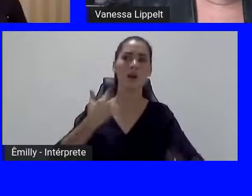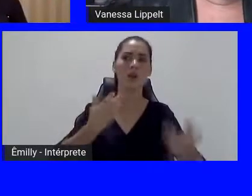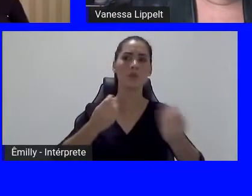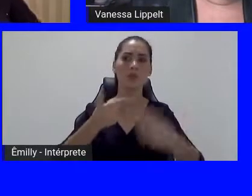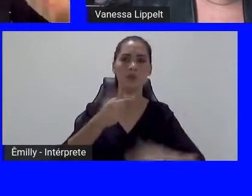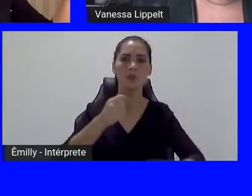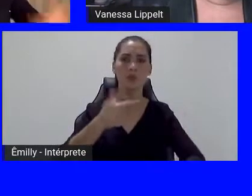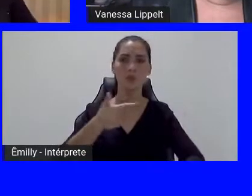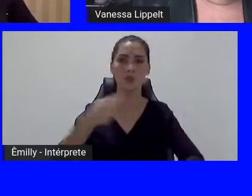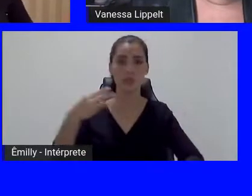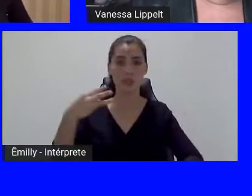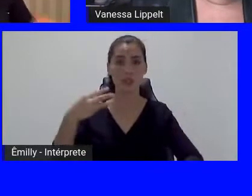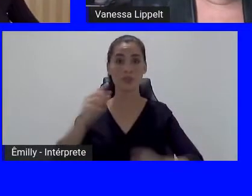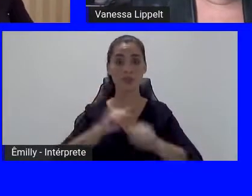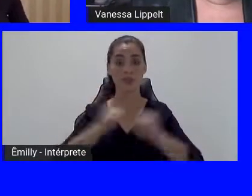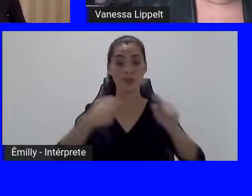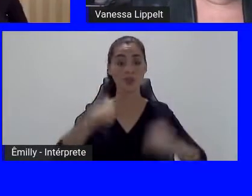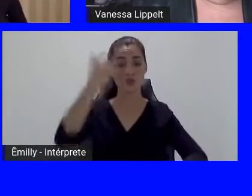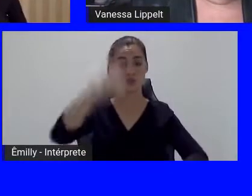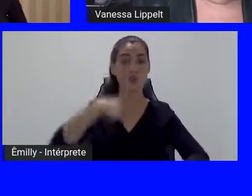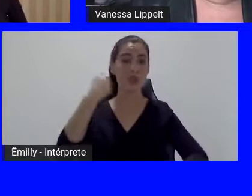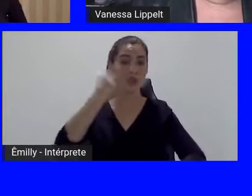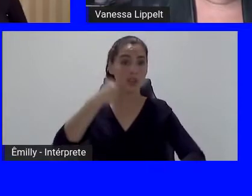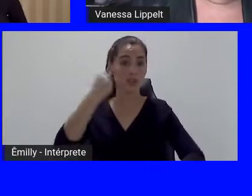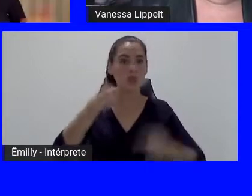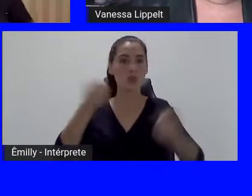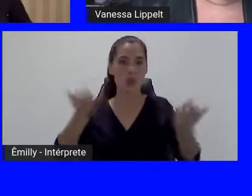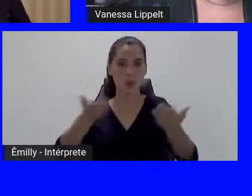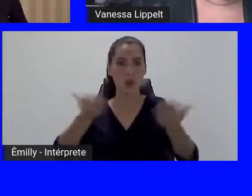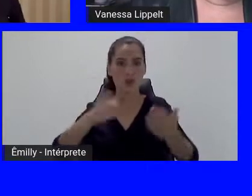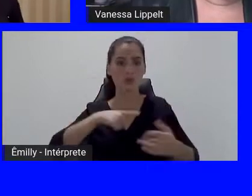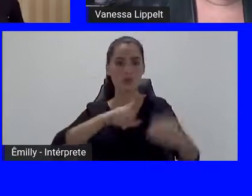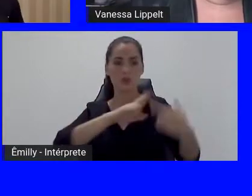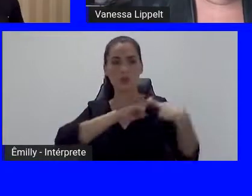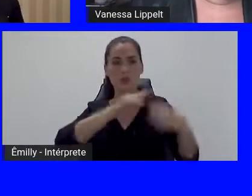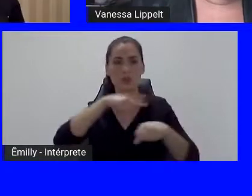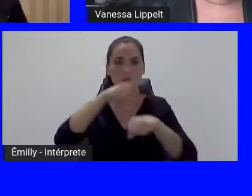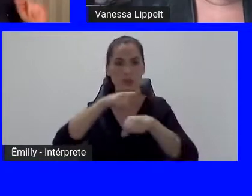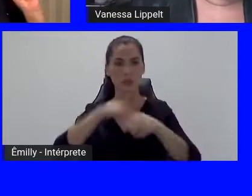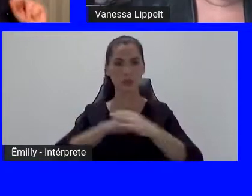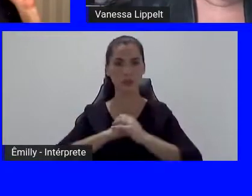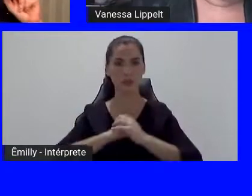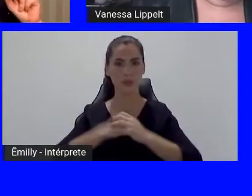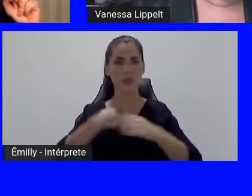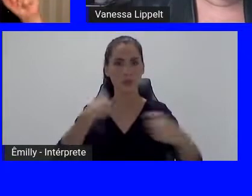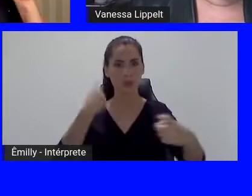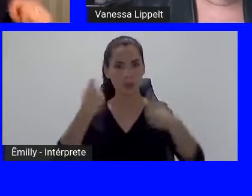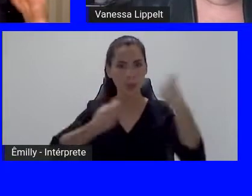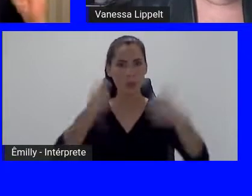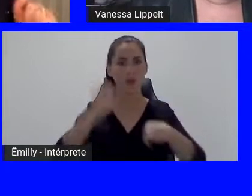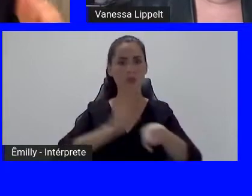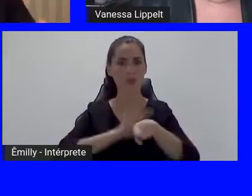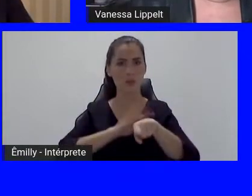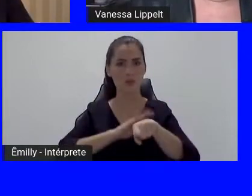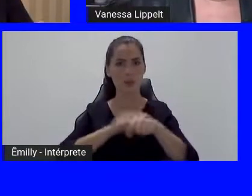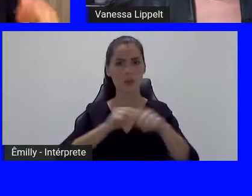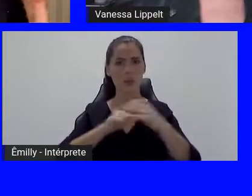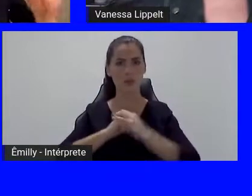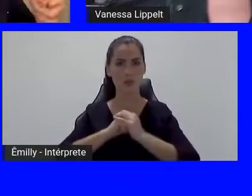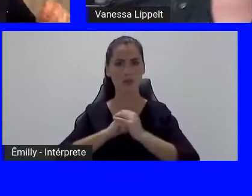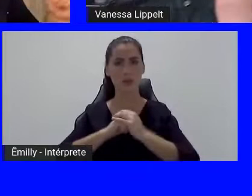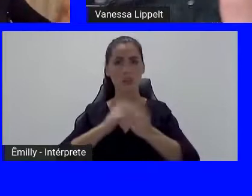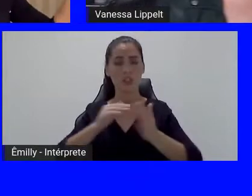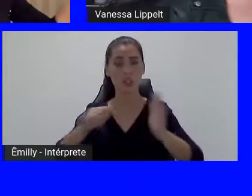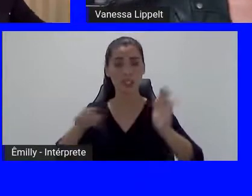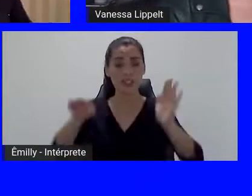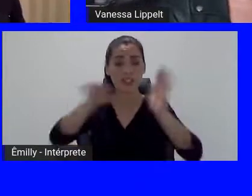da República agora, tenho uma responsabilidade com o meu Estado, com o meu país. Estou muito preocupada com esse momento. Tenho dito o seguinte, para a gente chegar em 2023, a